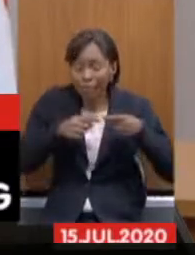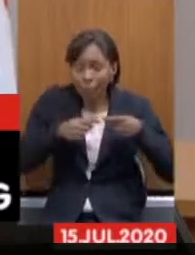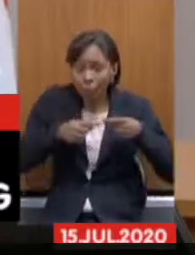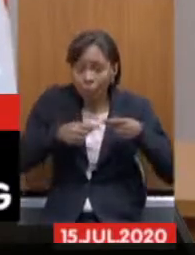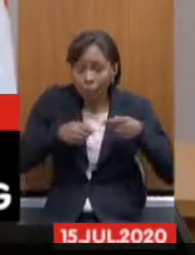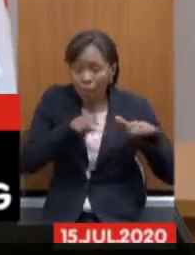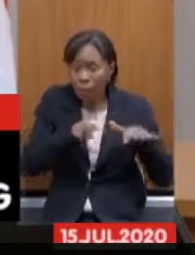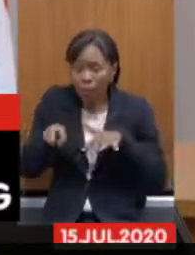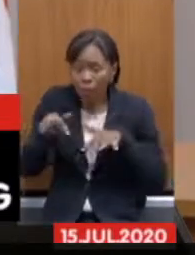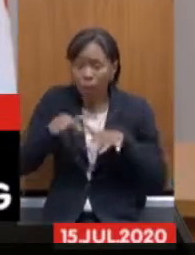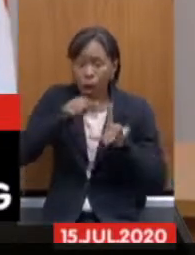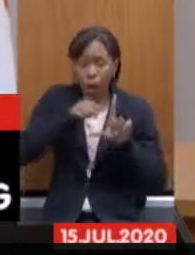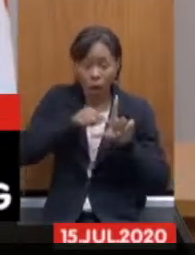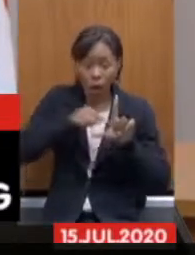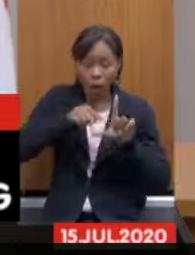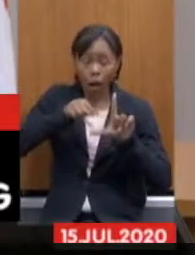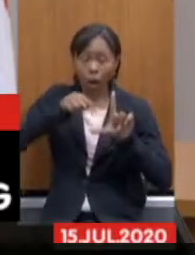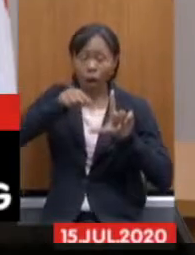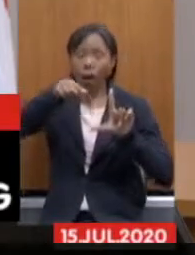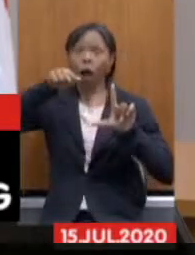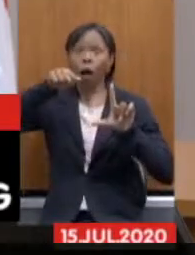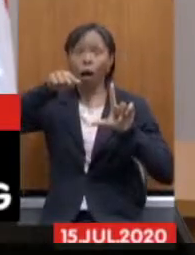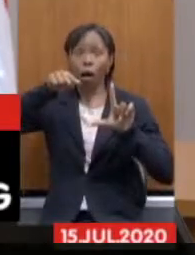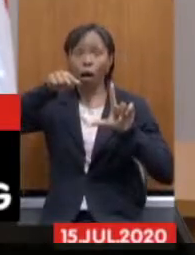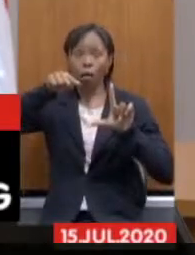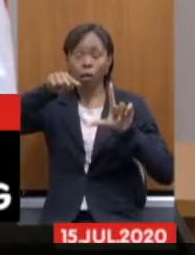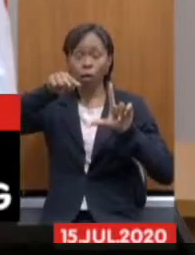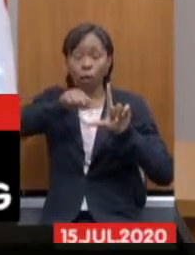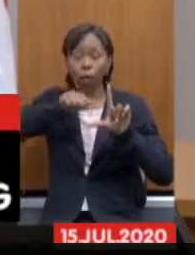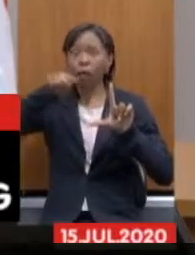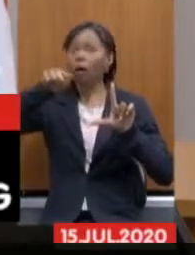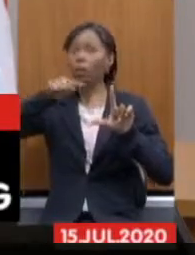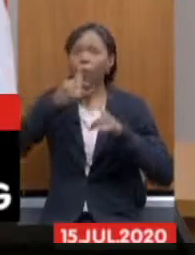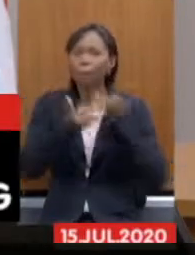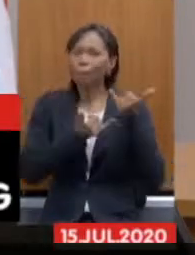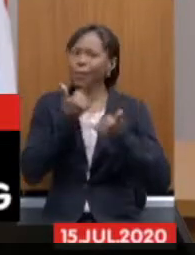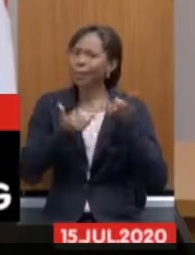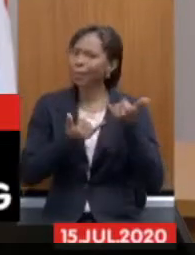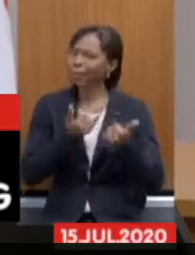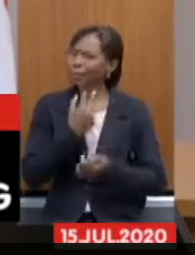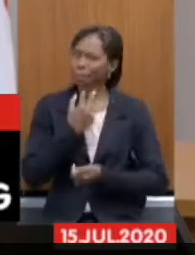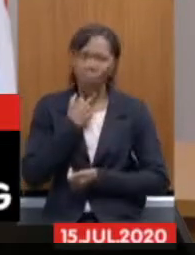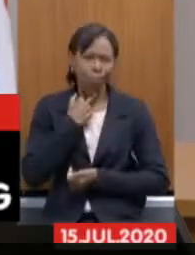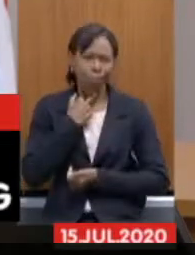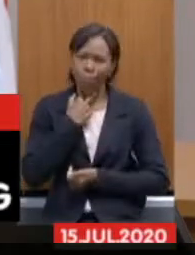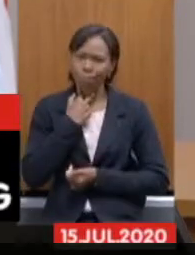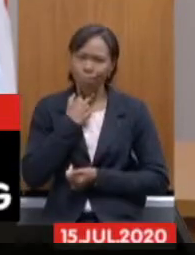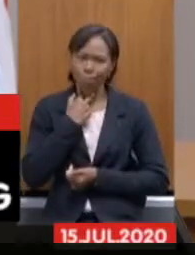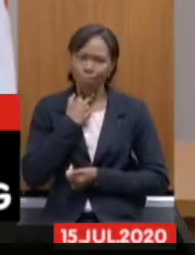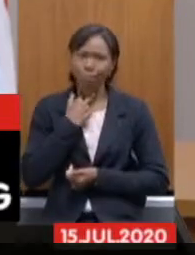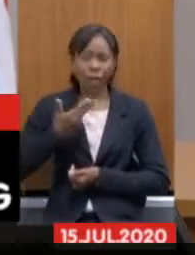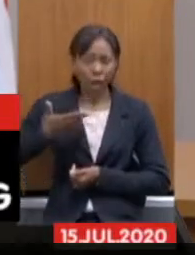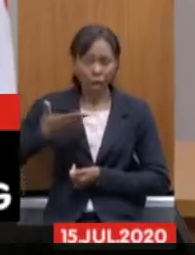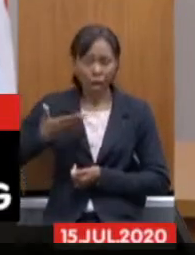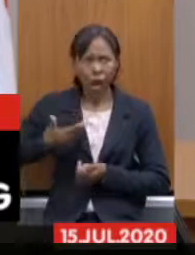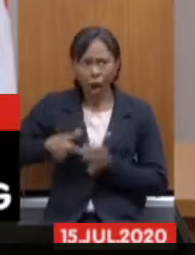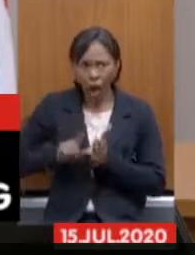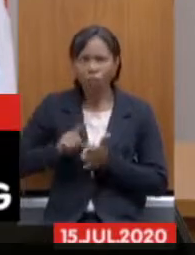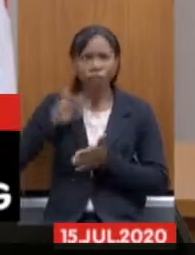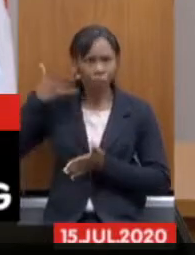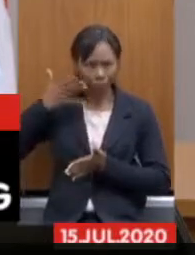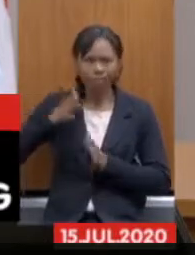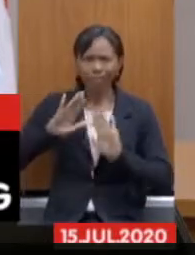da curva ascendente nós não podemos brincar com isso como foi dito pelo meus colegas anteriores